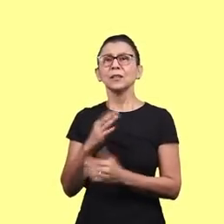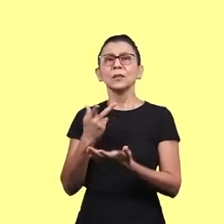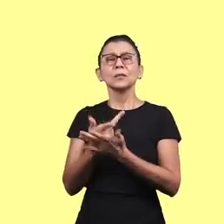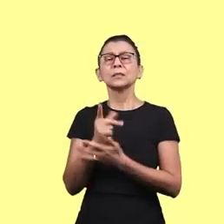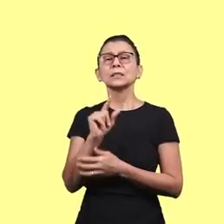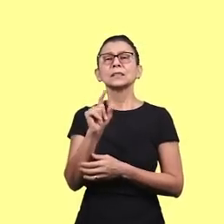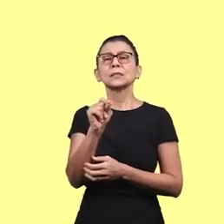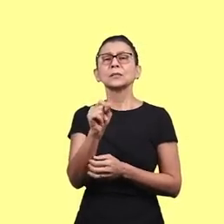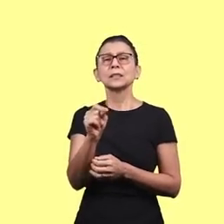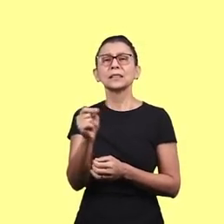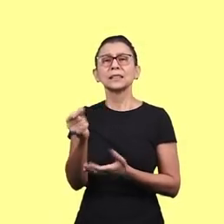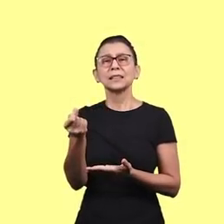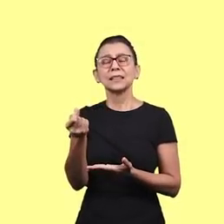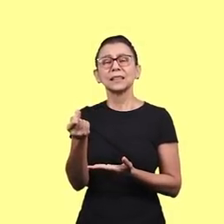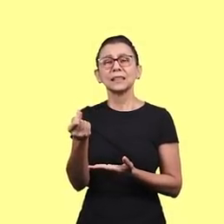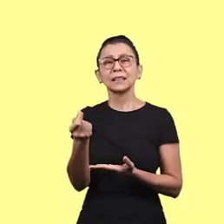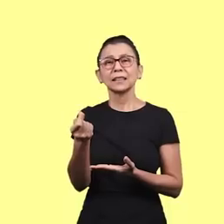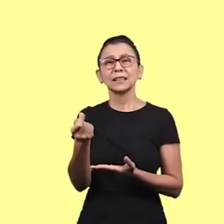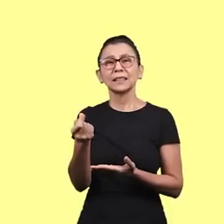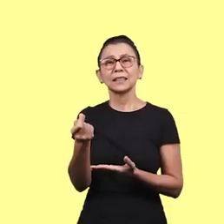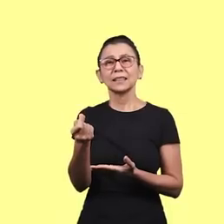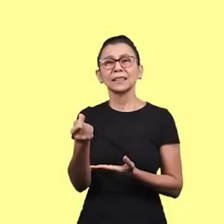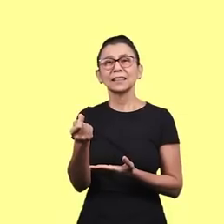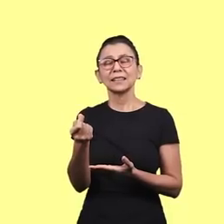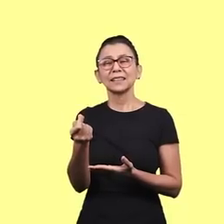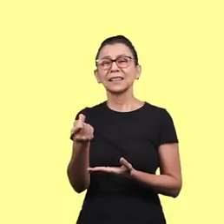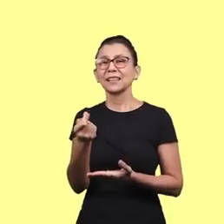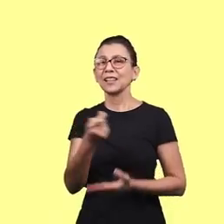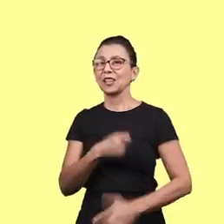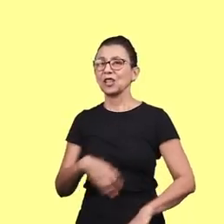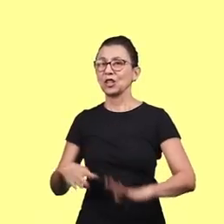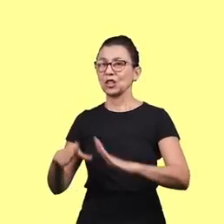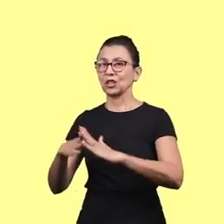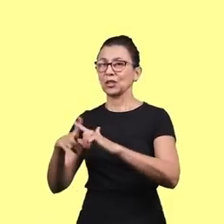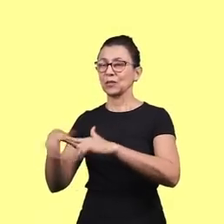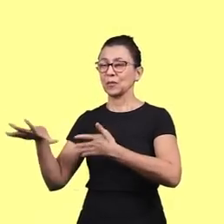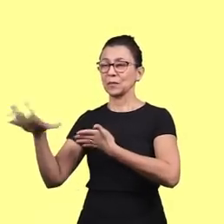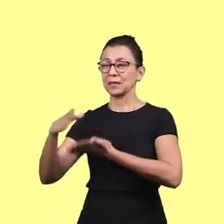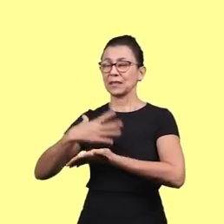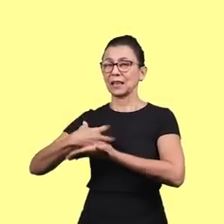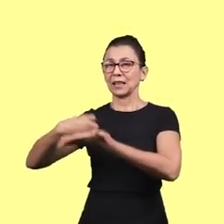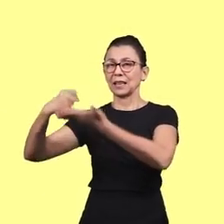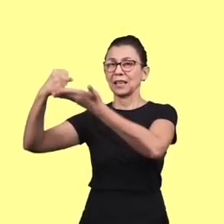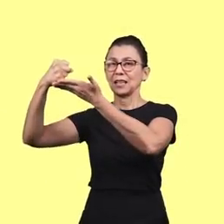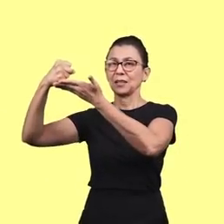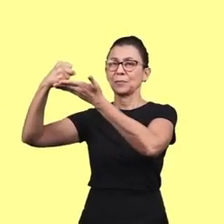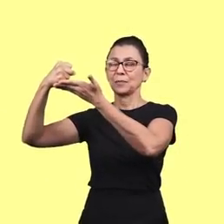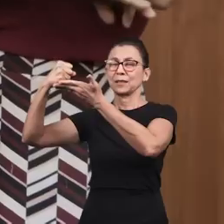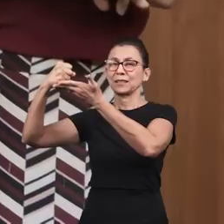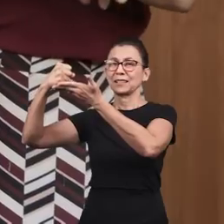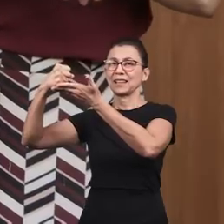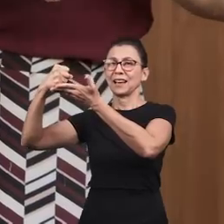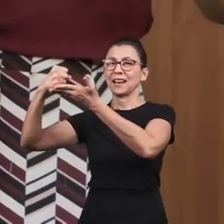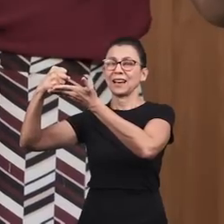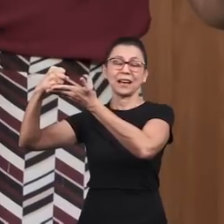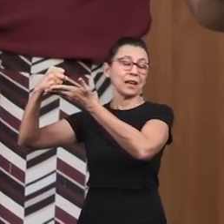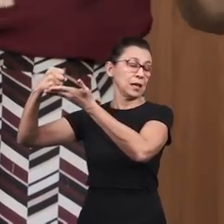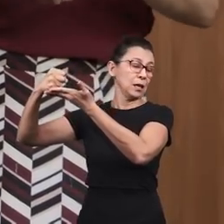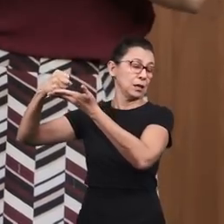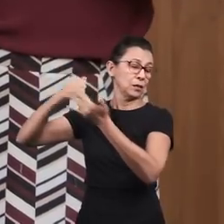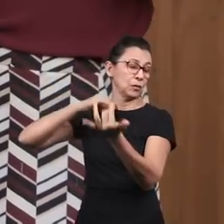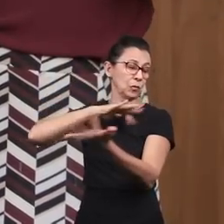o que vai acontecer? A nossa corrida vai chegar ao fim.